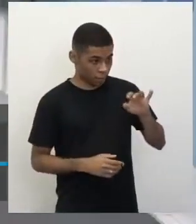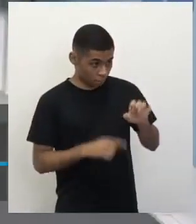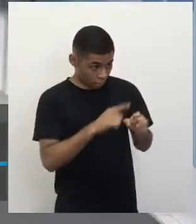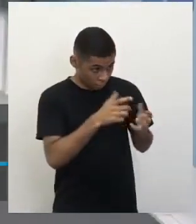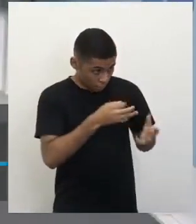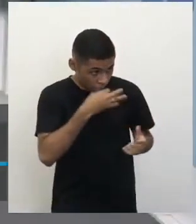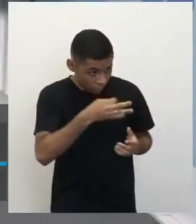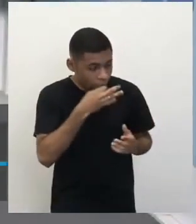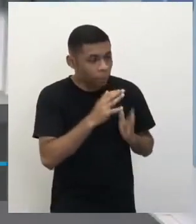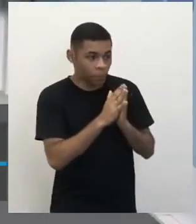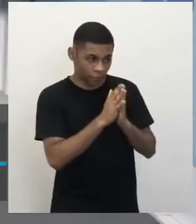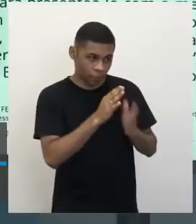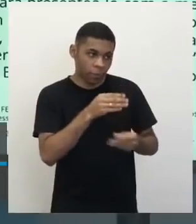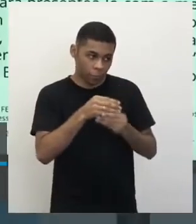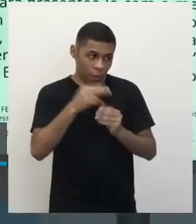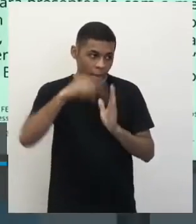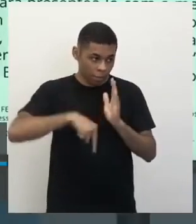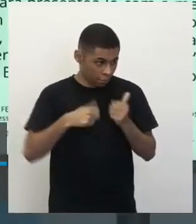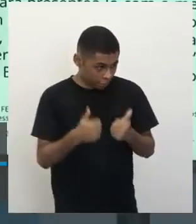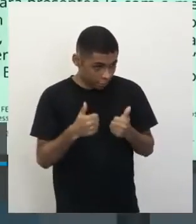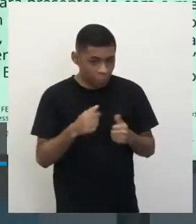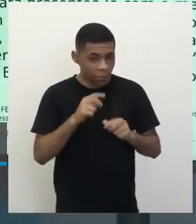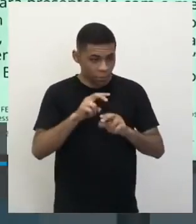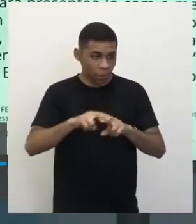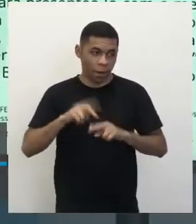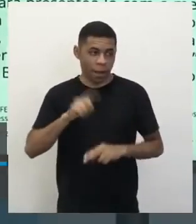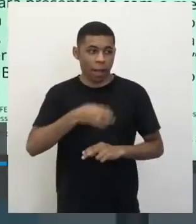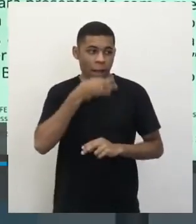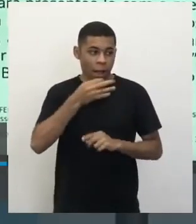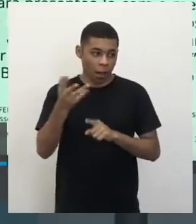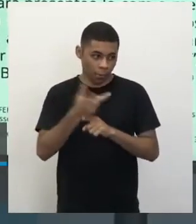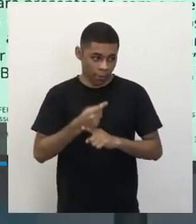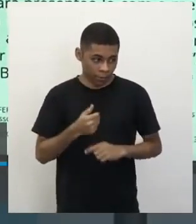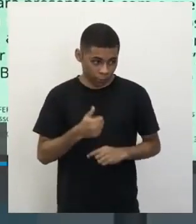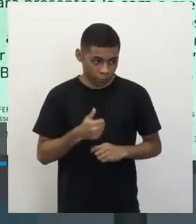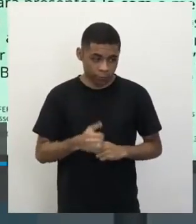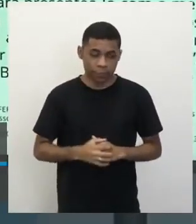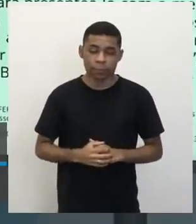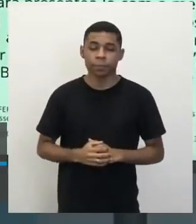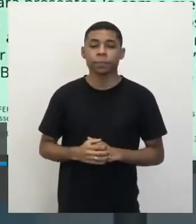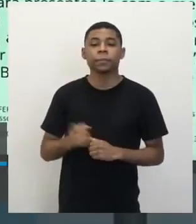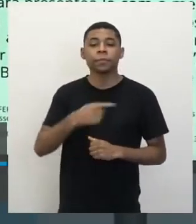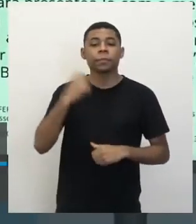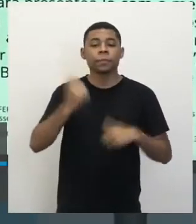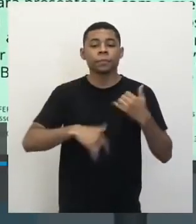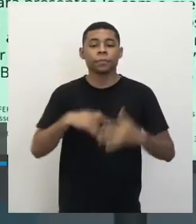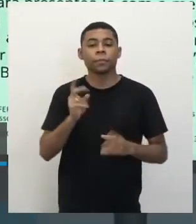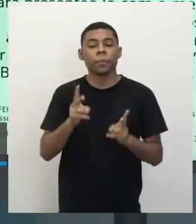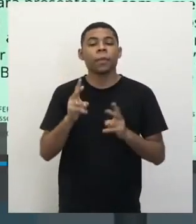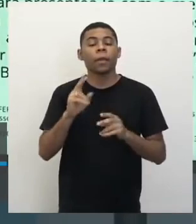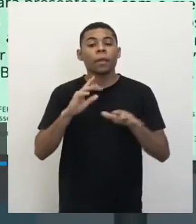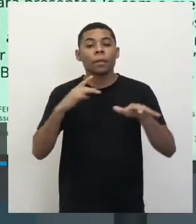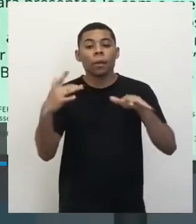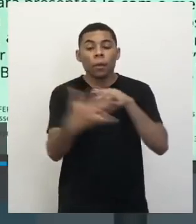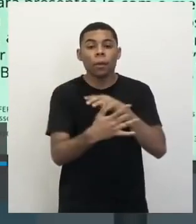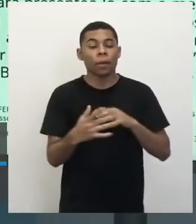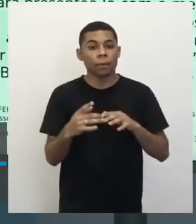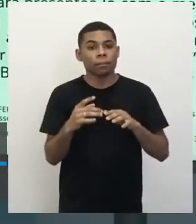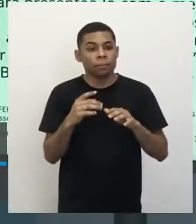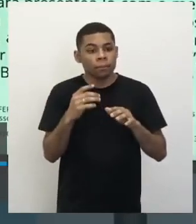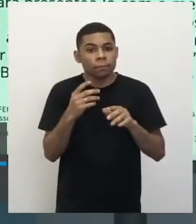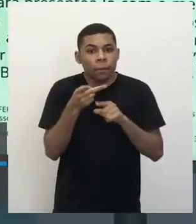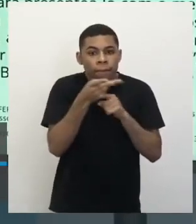pode ler, porque faz parte do contexto aqui argumentativo. Nós falamos sobre a questão de usar a tecnologia de maneira